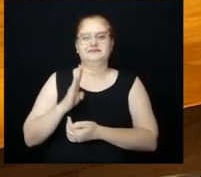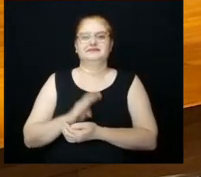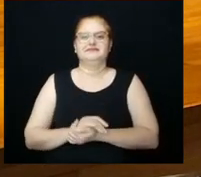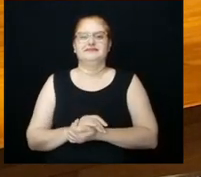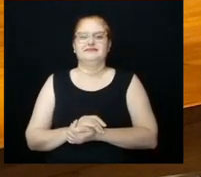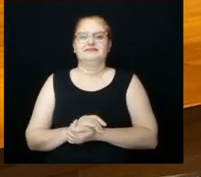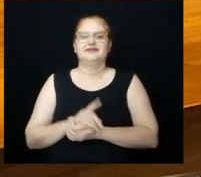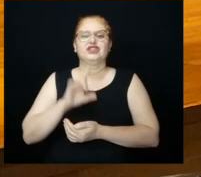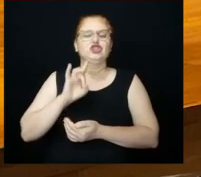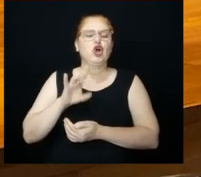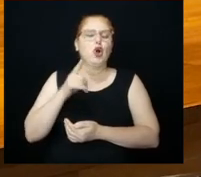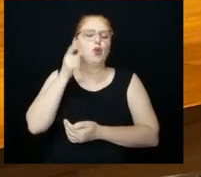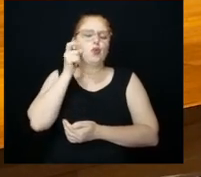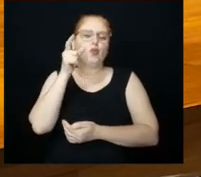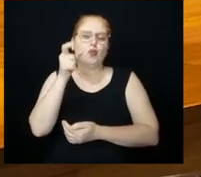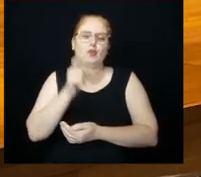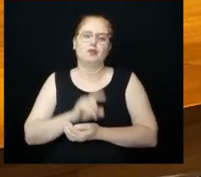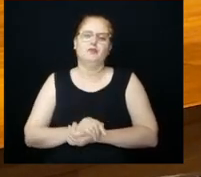Só uma curiosidade.